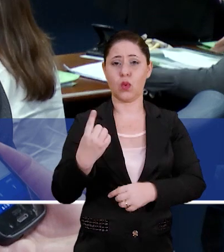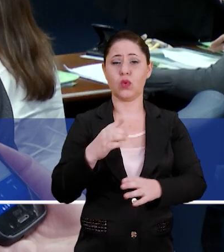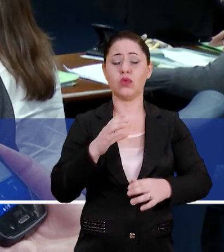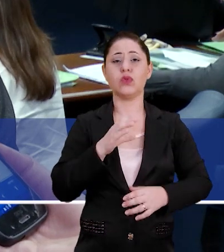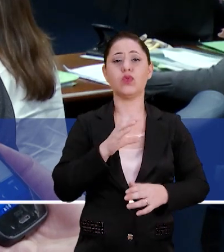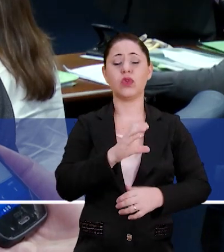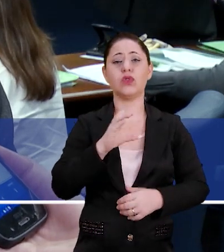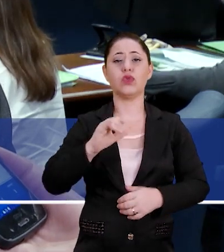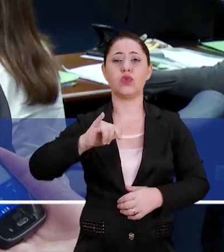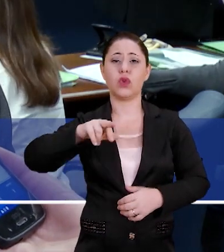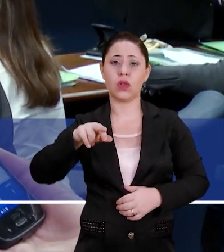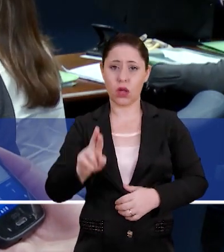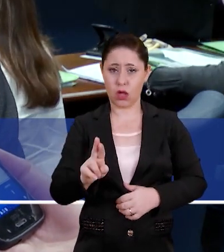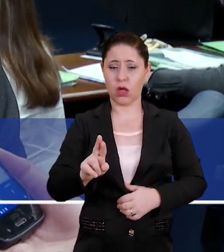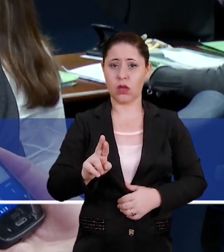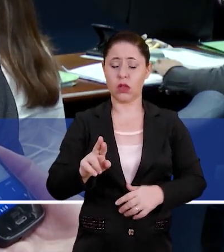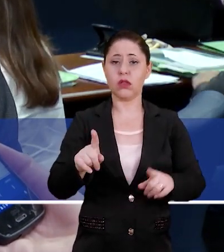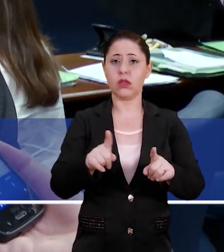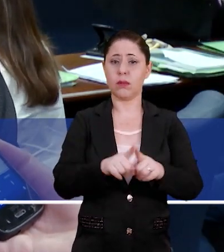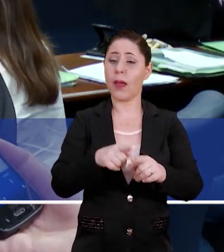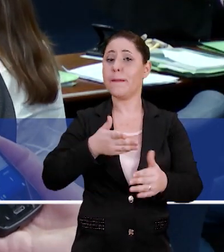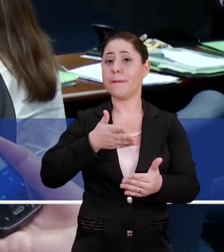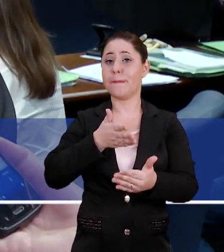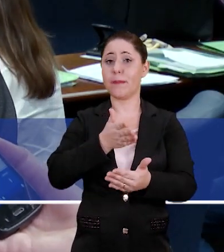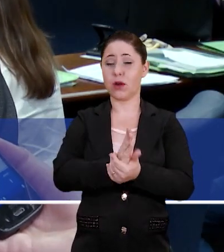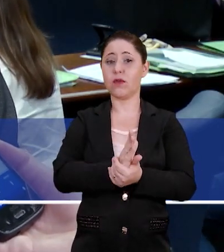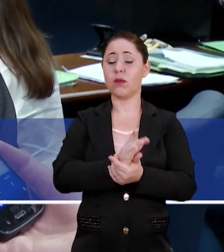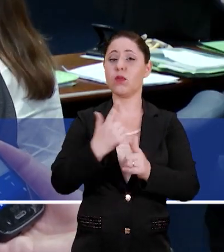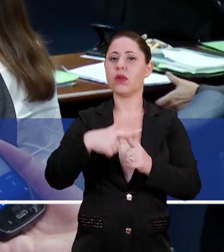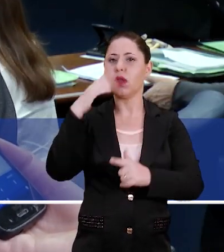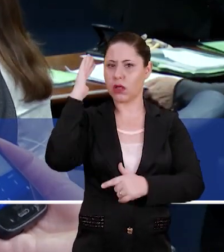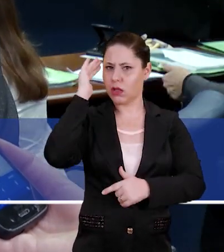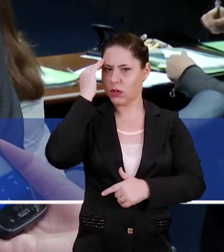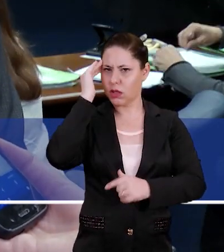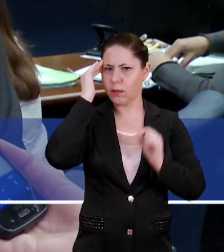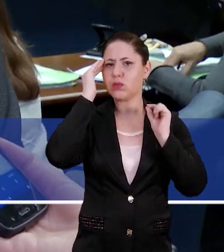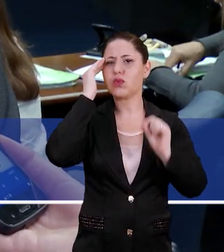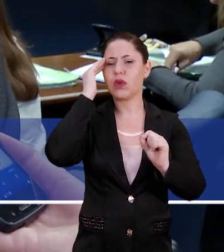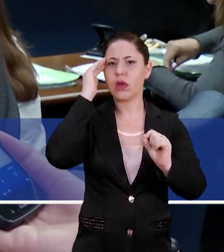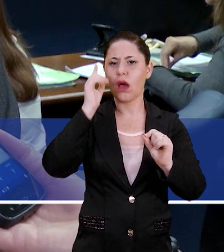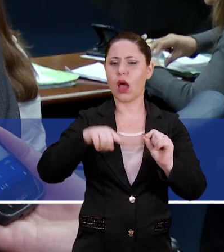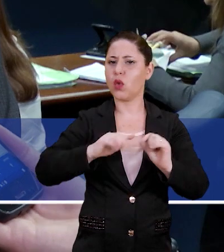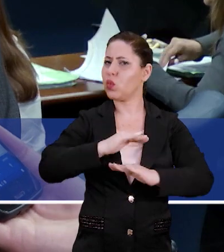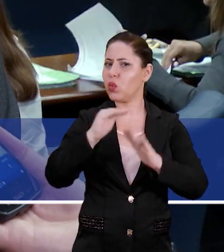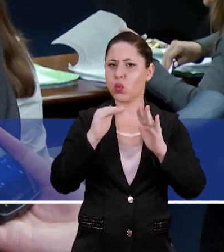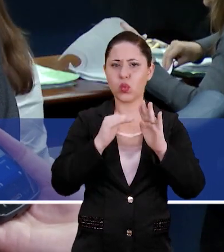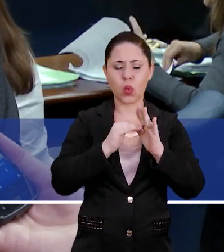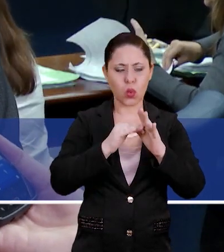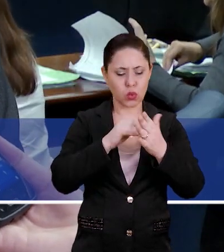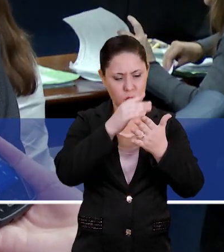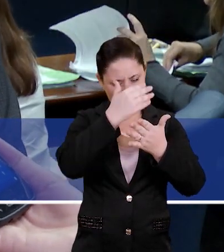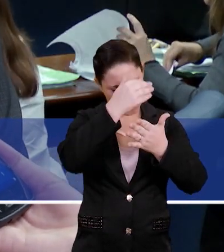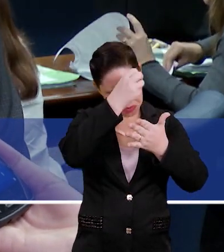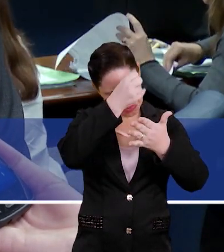aqui da Comissão de Justiça, nós aprovamos que entendemos que ali tudo foi contemplado, não